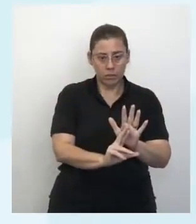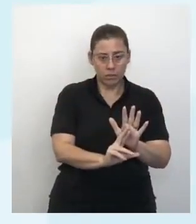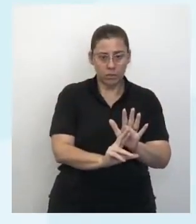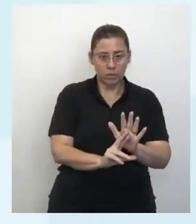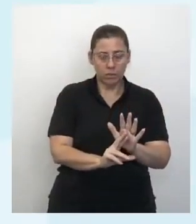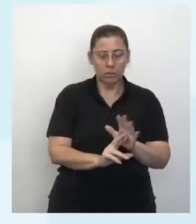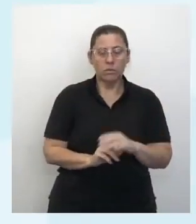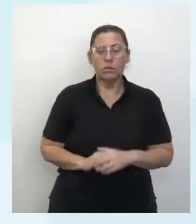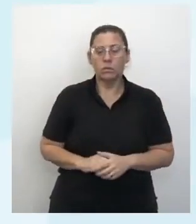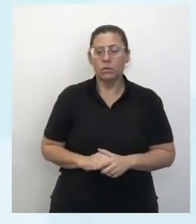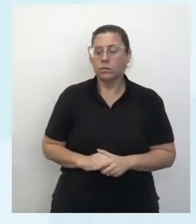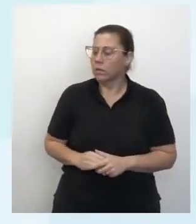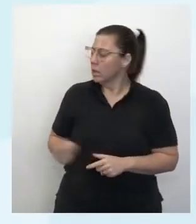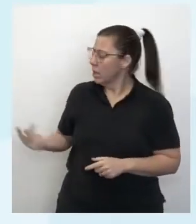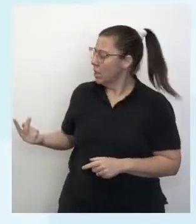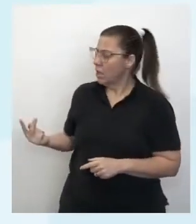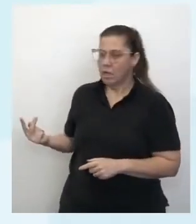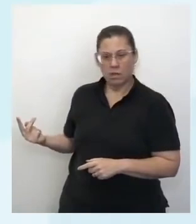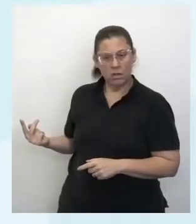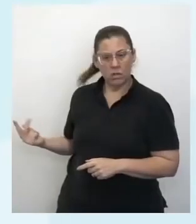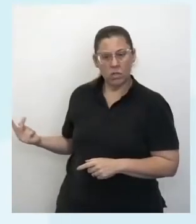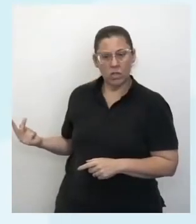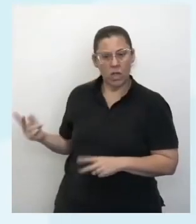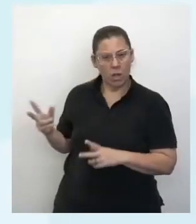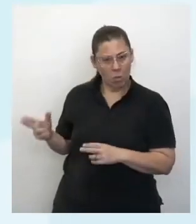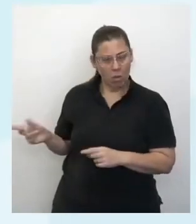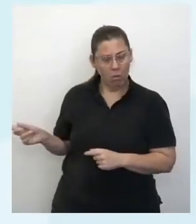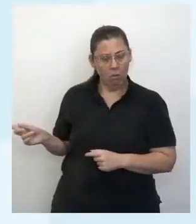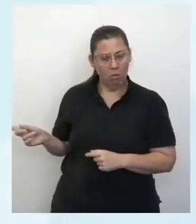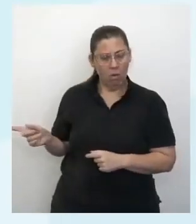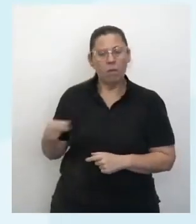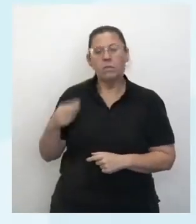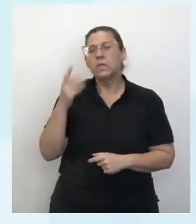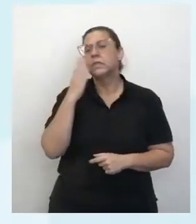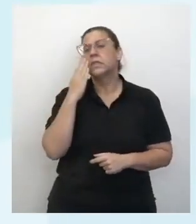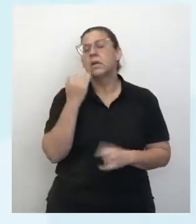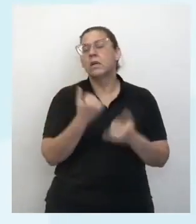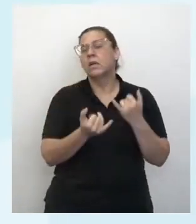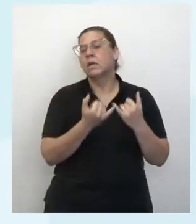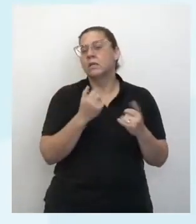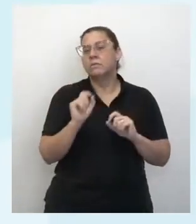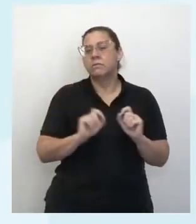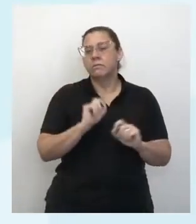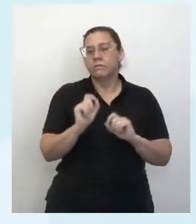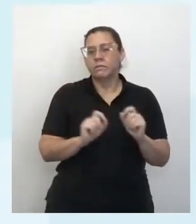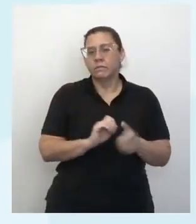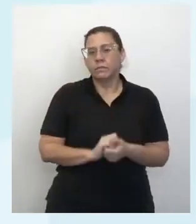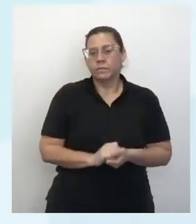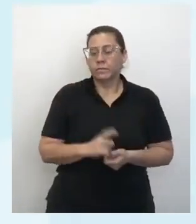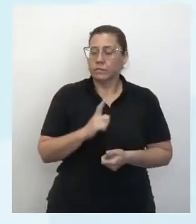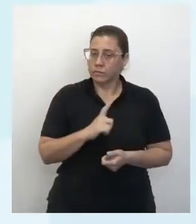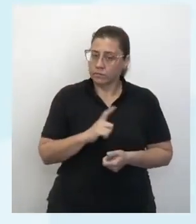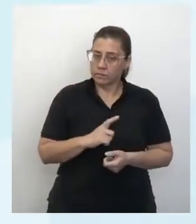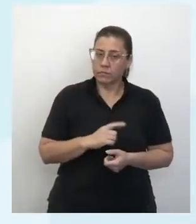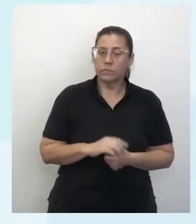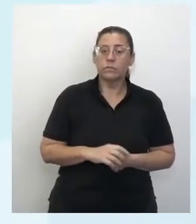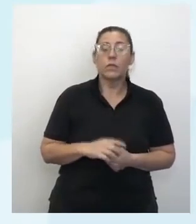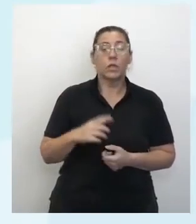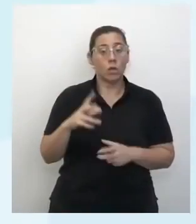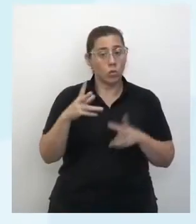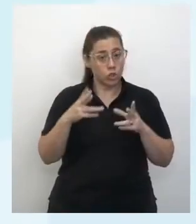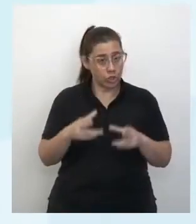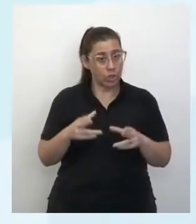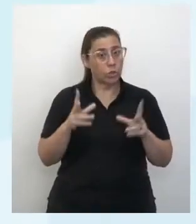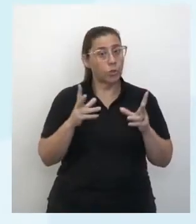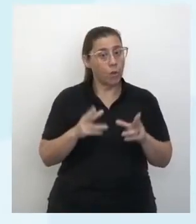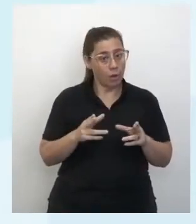são dois triângulos semelhantes. O que a gente precisa saber para ser semelhante? Eles têm que ter a mesma forma,